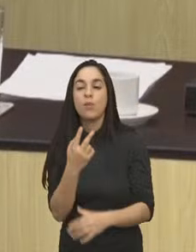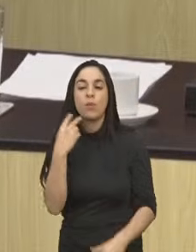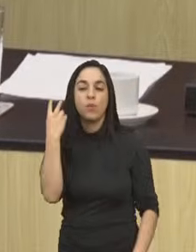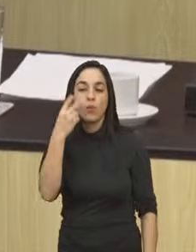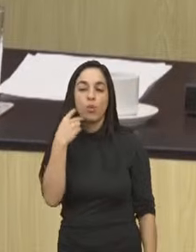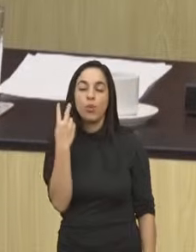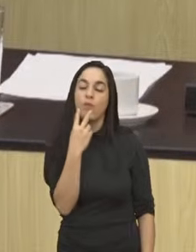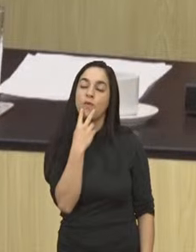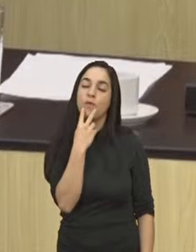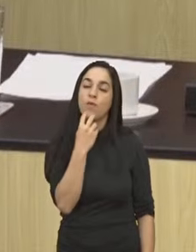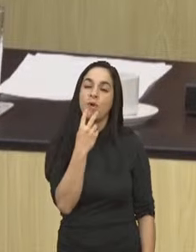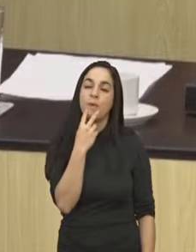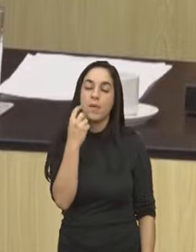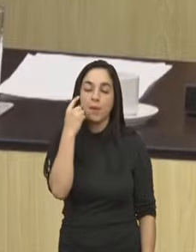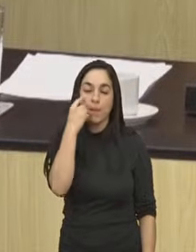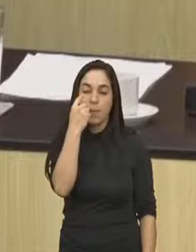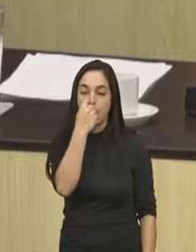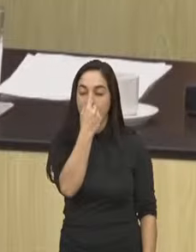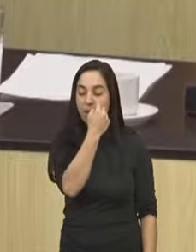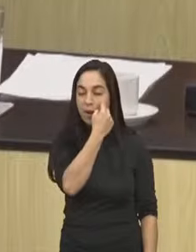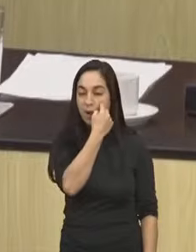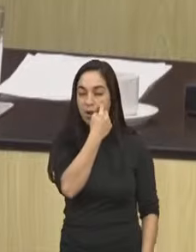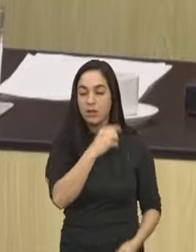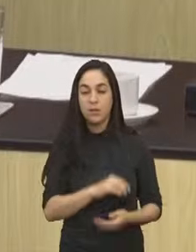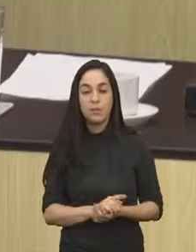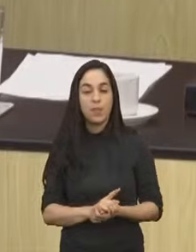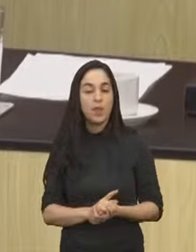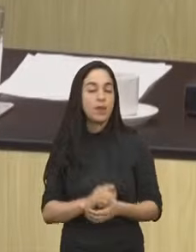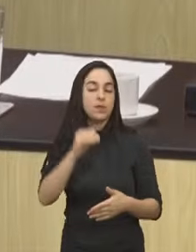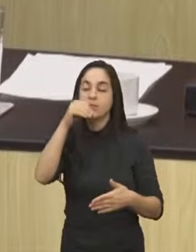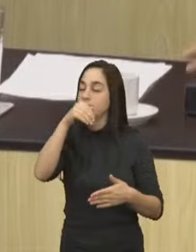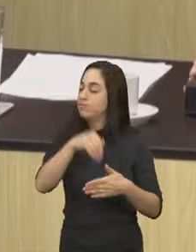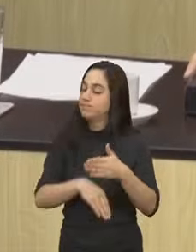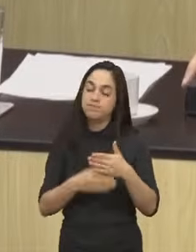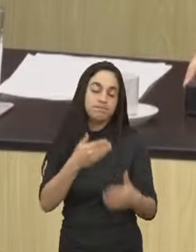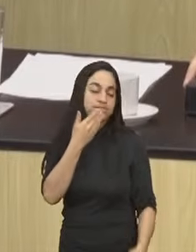vereador Valmir, do Parque Meia Lua. Não foi pedido votação.